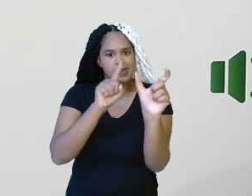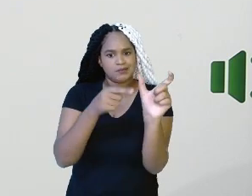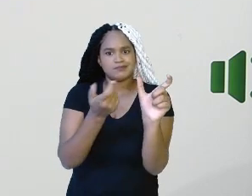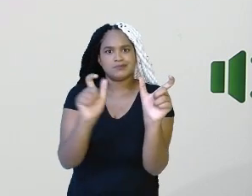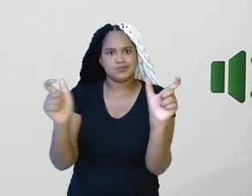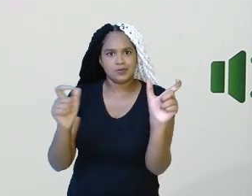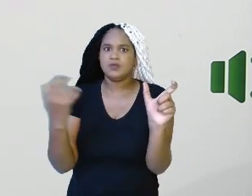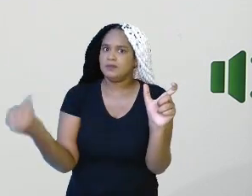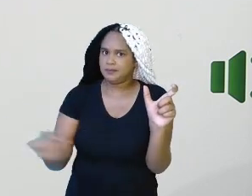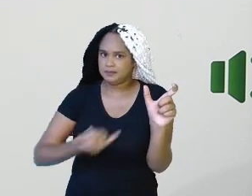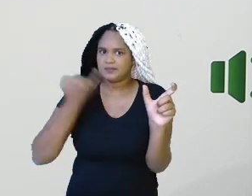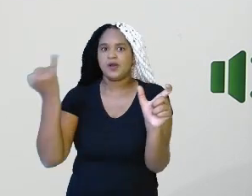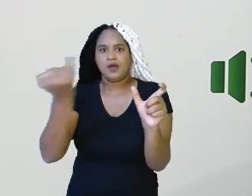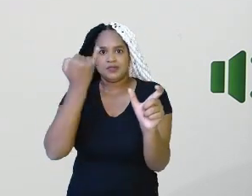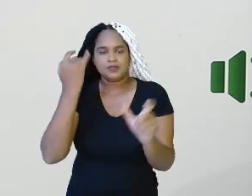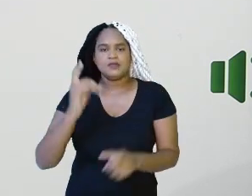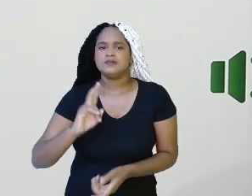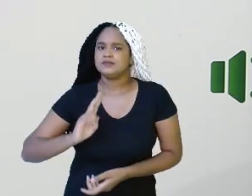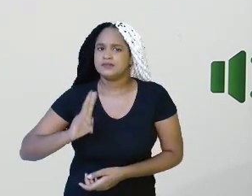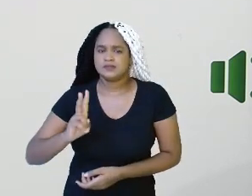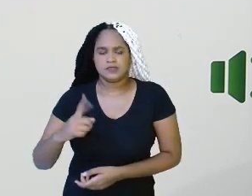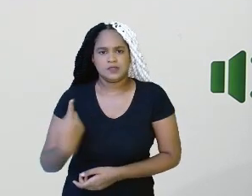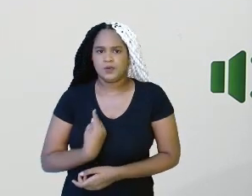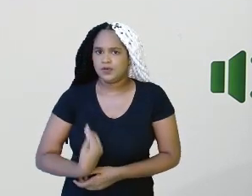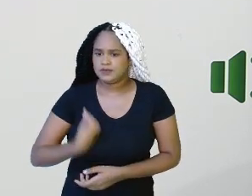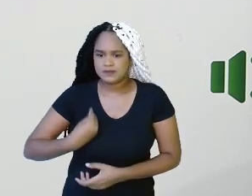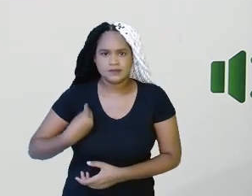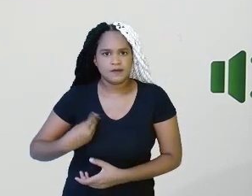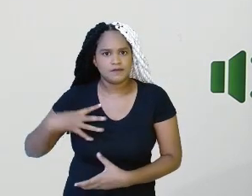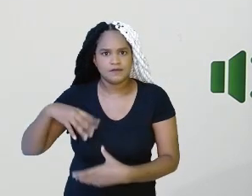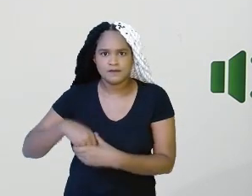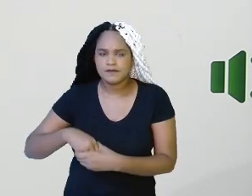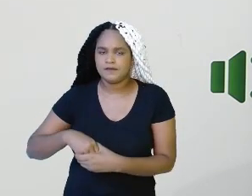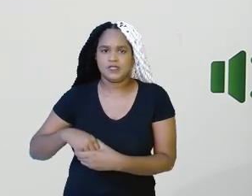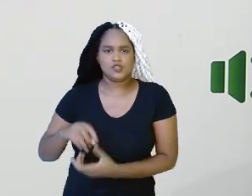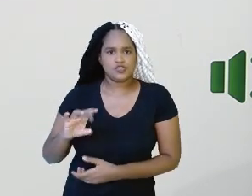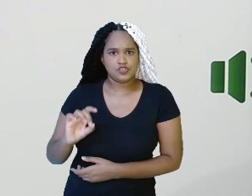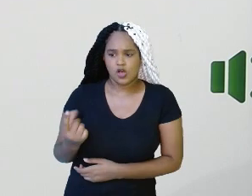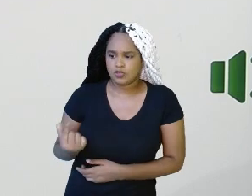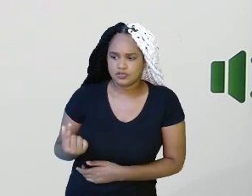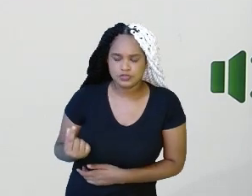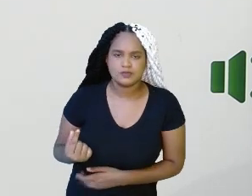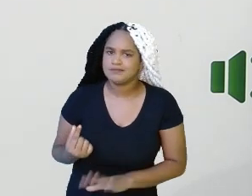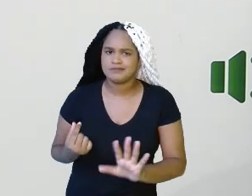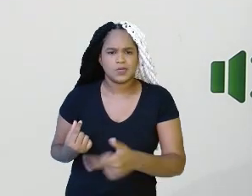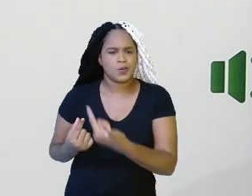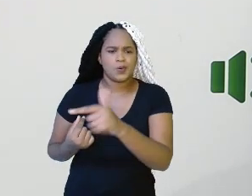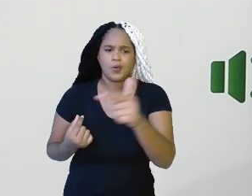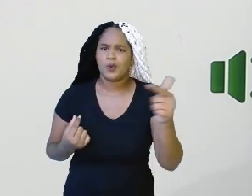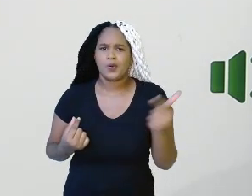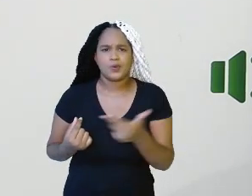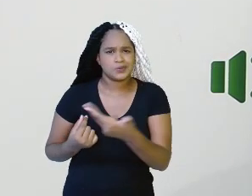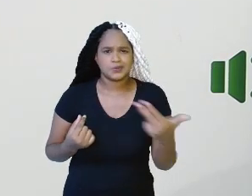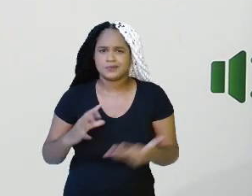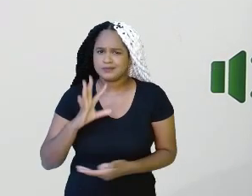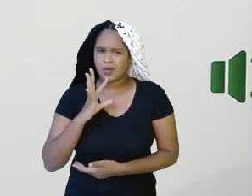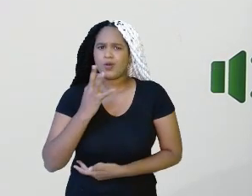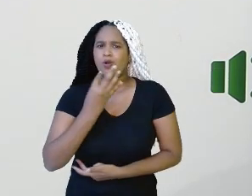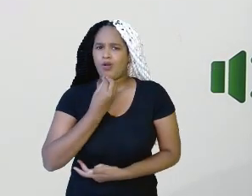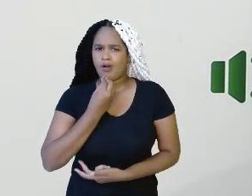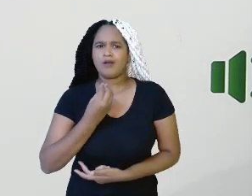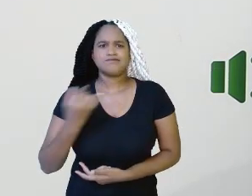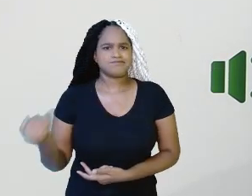muito importante, né, que acompanha a gente não somente na questão do dinheiro, mas para outras questões também, é um conhecimento de